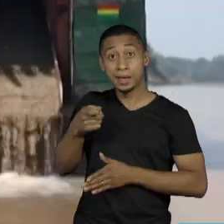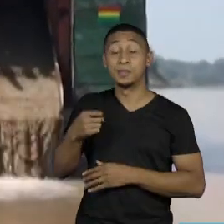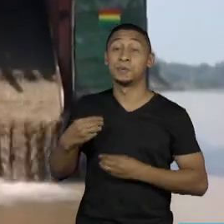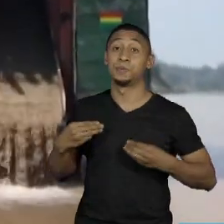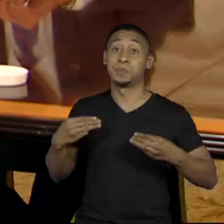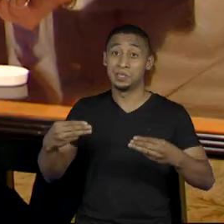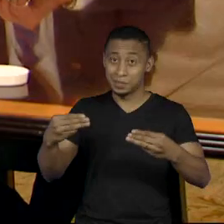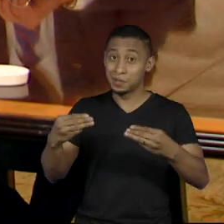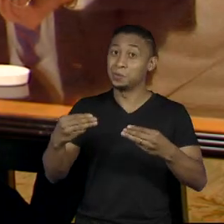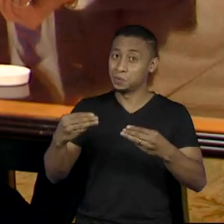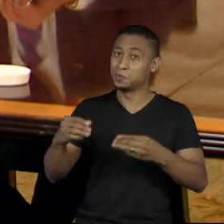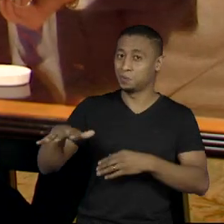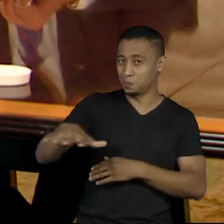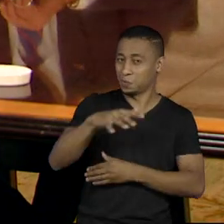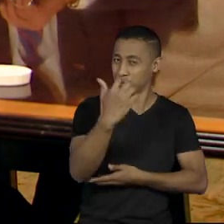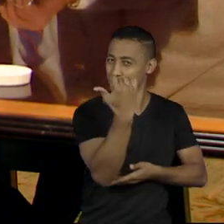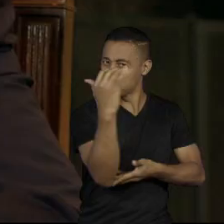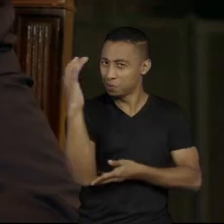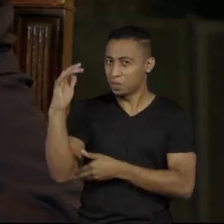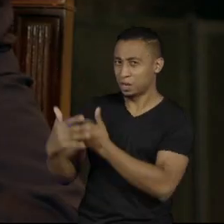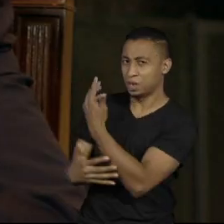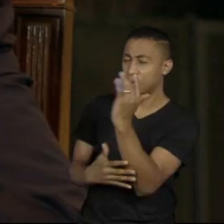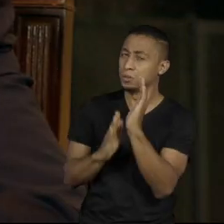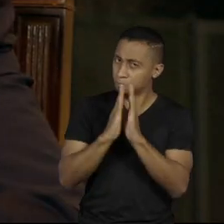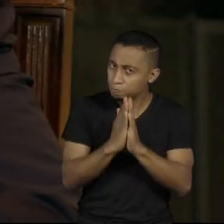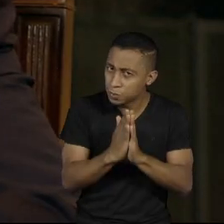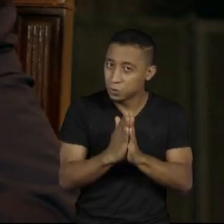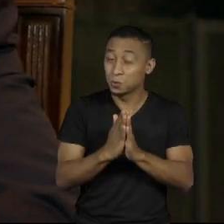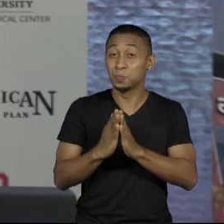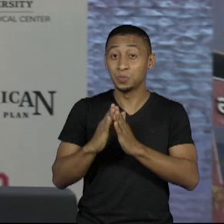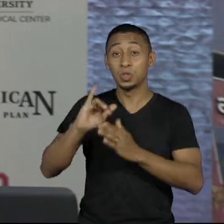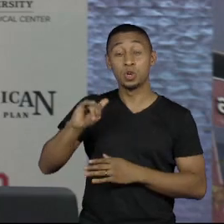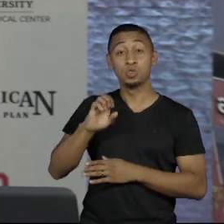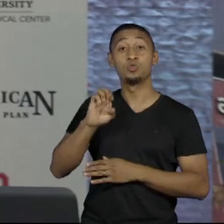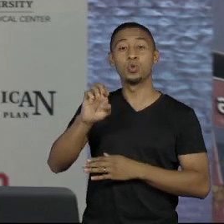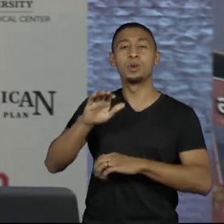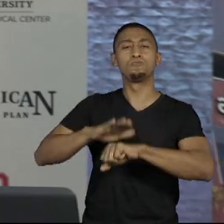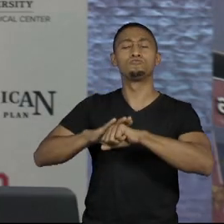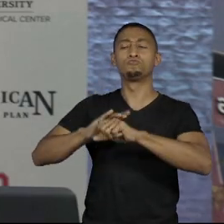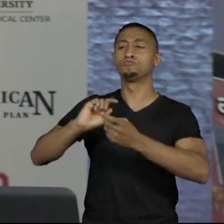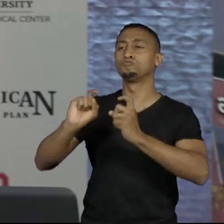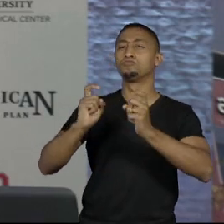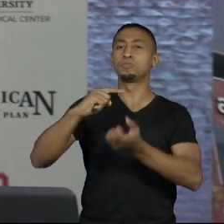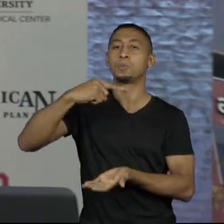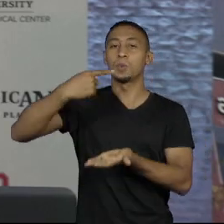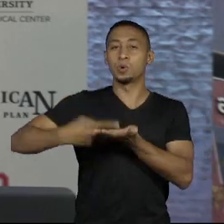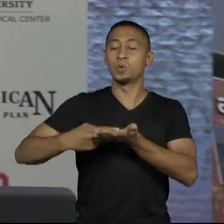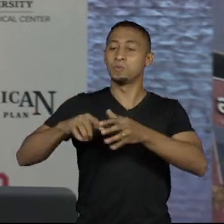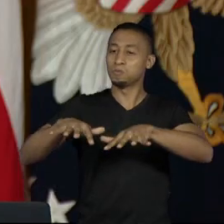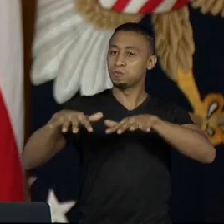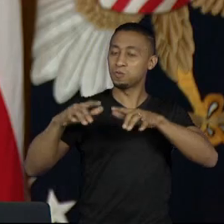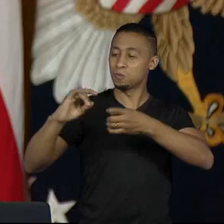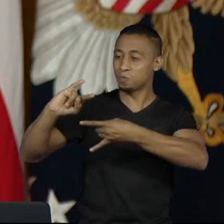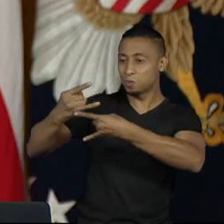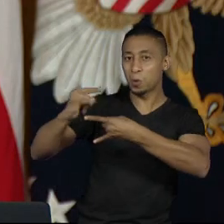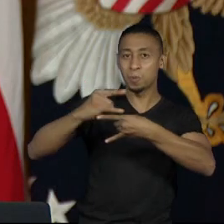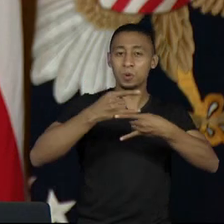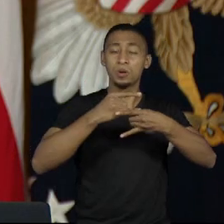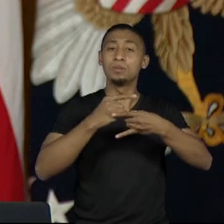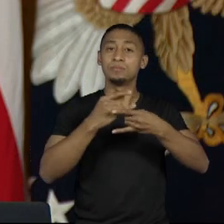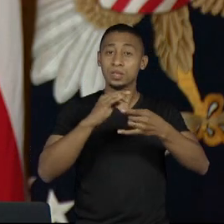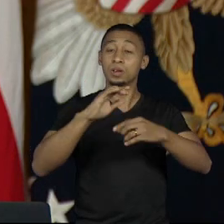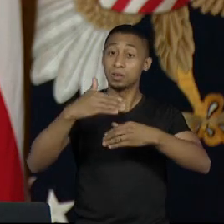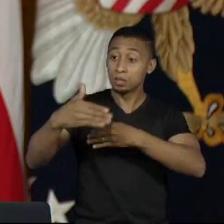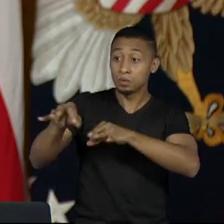ambiente. O encontro pela internet, promovido por Biden, será uma preparação para a Conferência da ONU